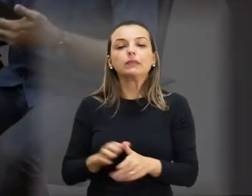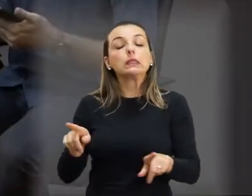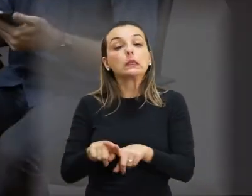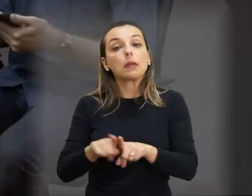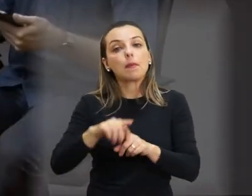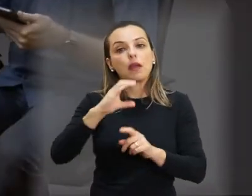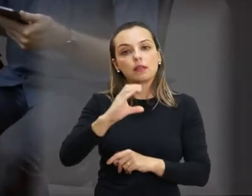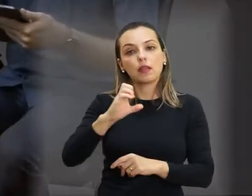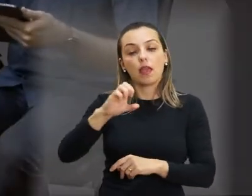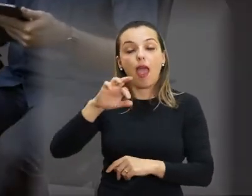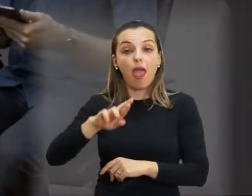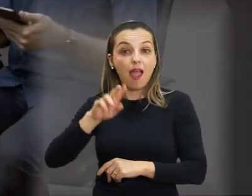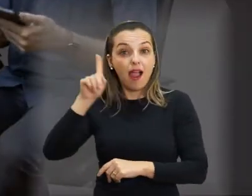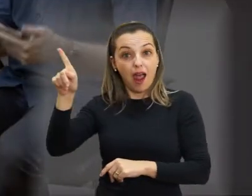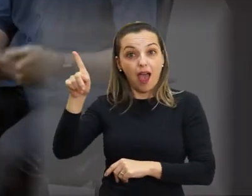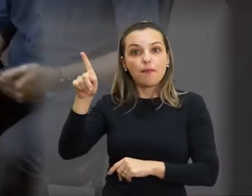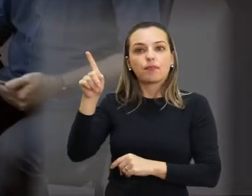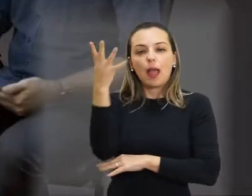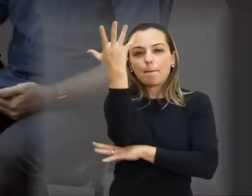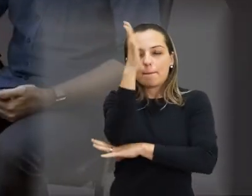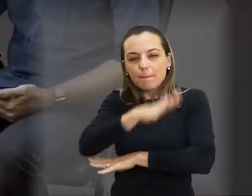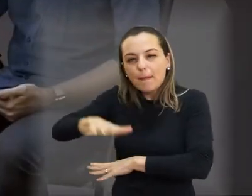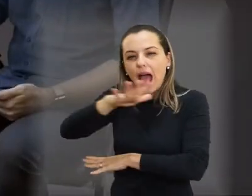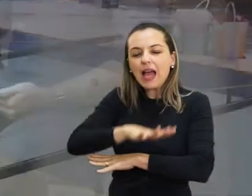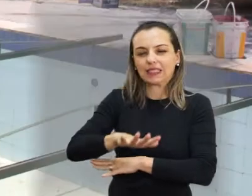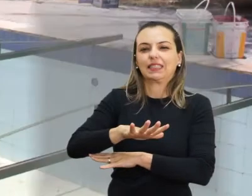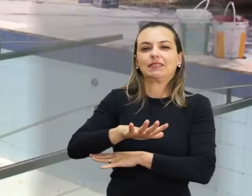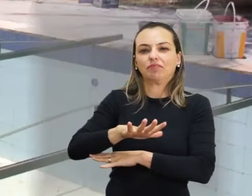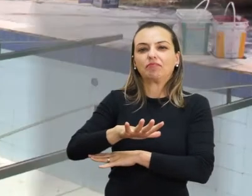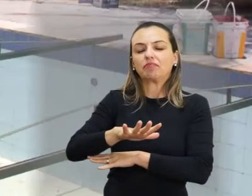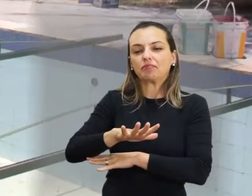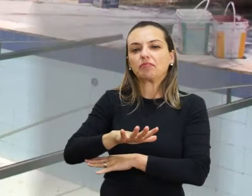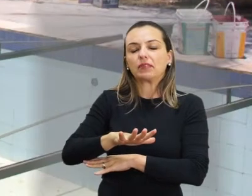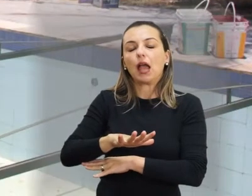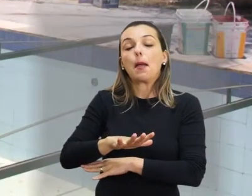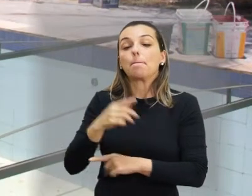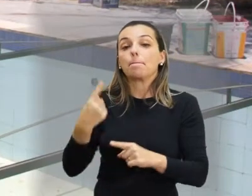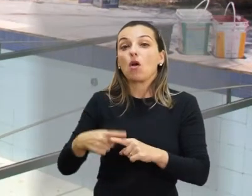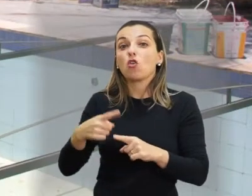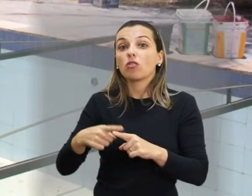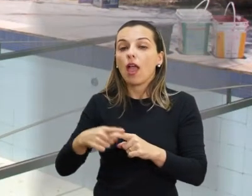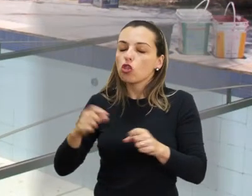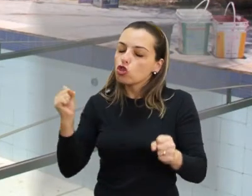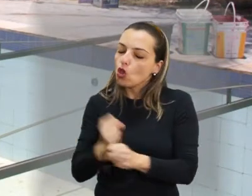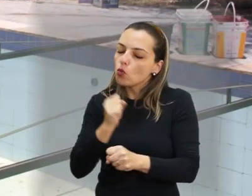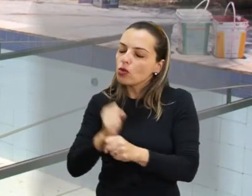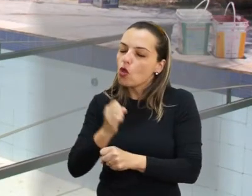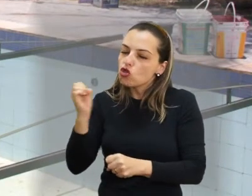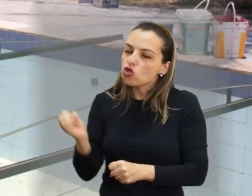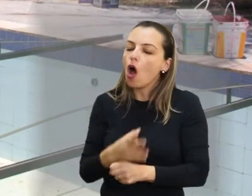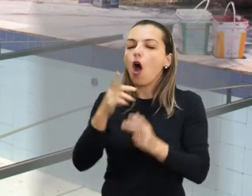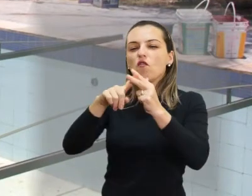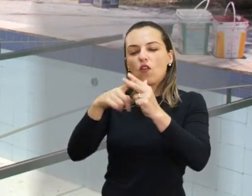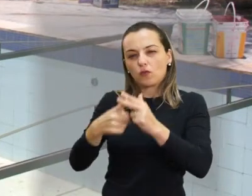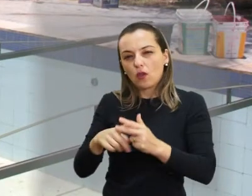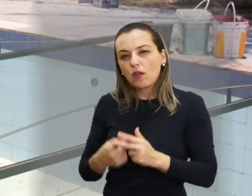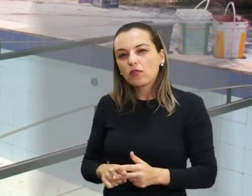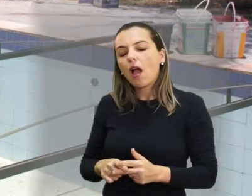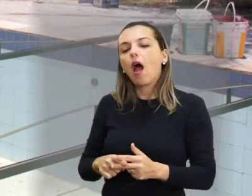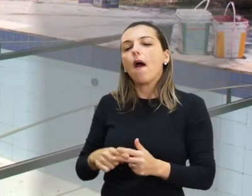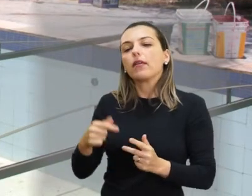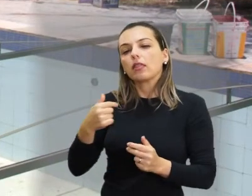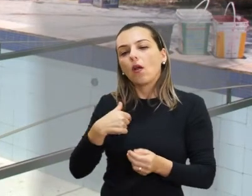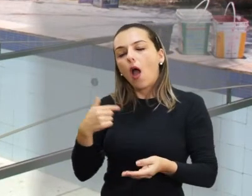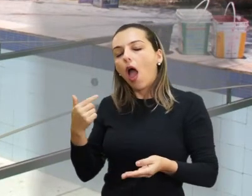CR do Parque Infantil, que é essa foto aí. A gente esteve na casa porque o CR do Parque Infantil ainda está em reforma, né? E a gente foi nessa casa aí que foi locada lá na fonte, que